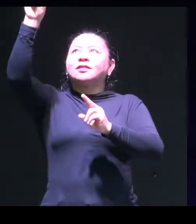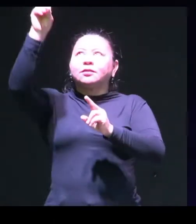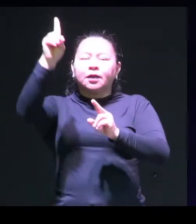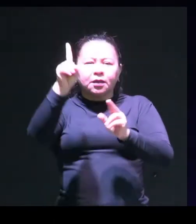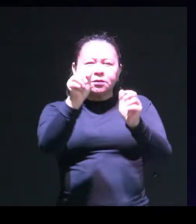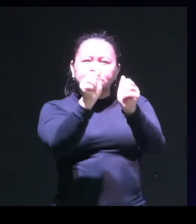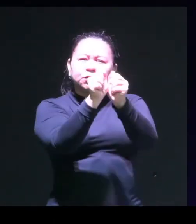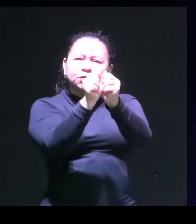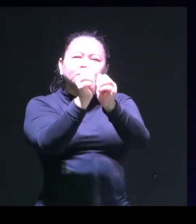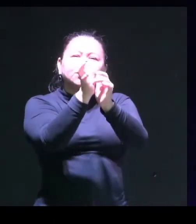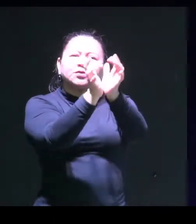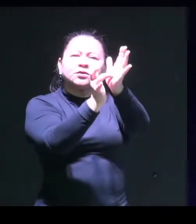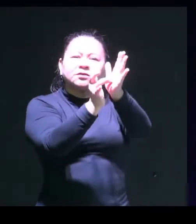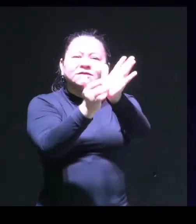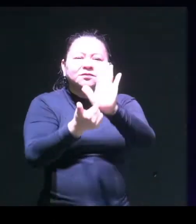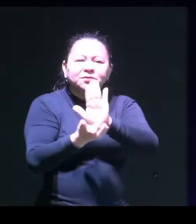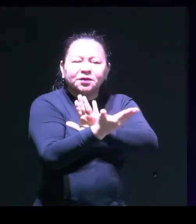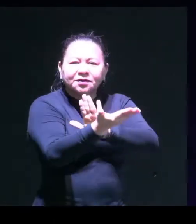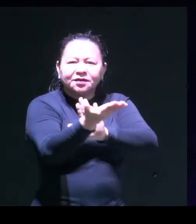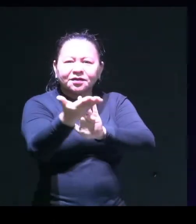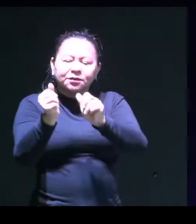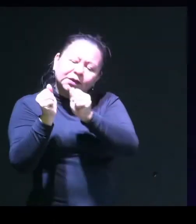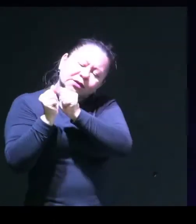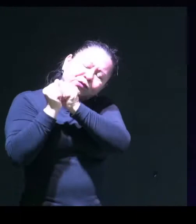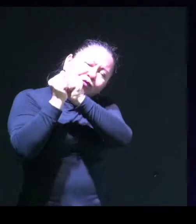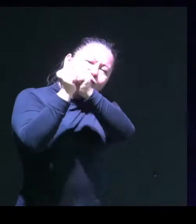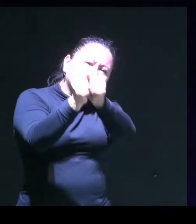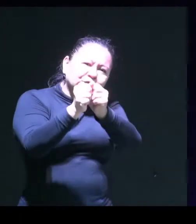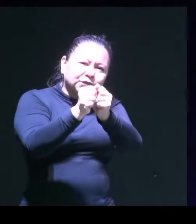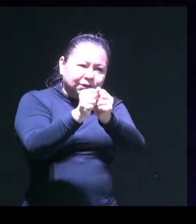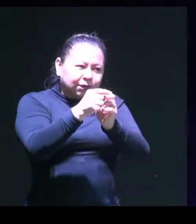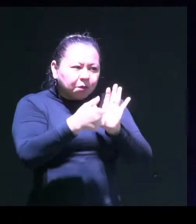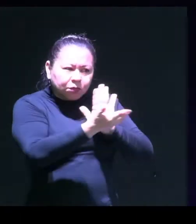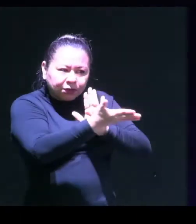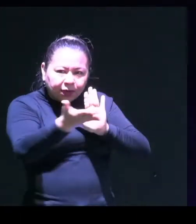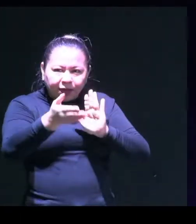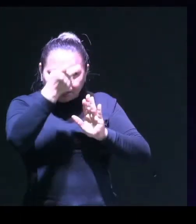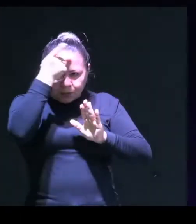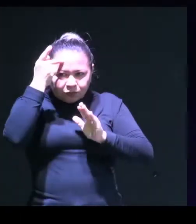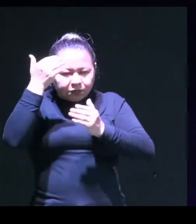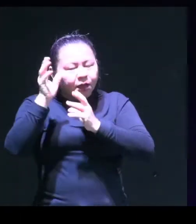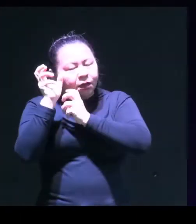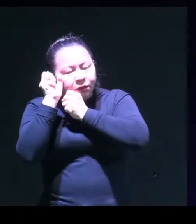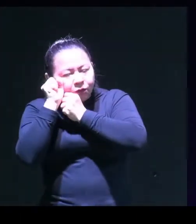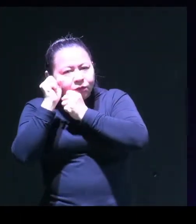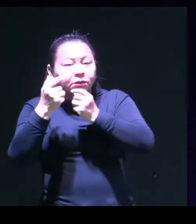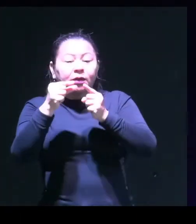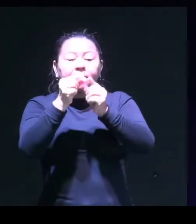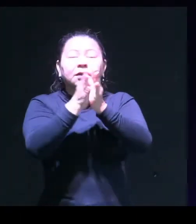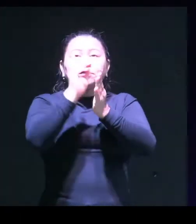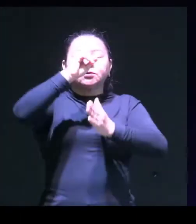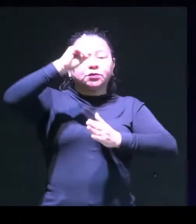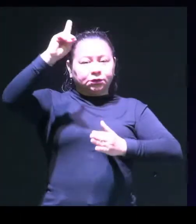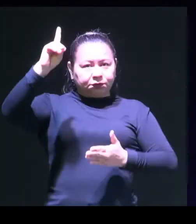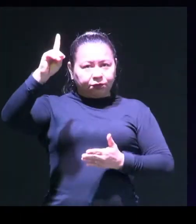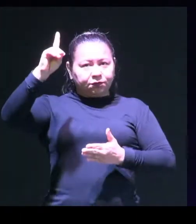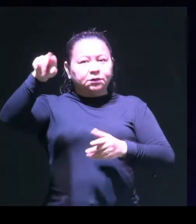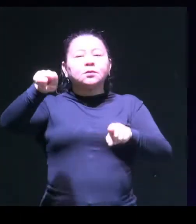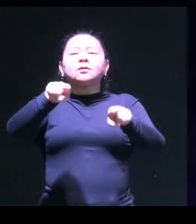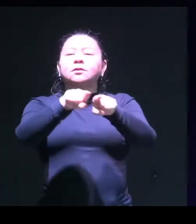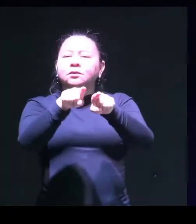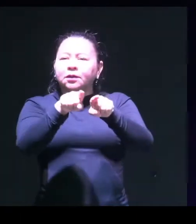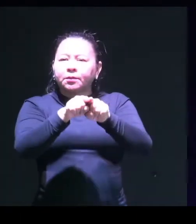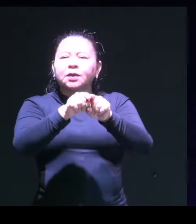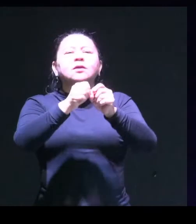mediante Jesus, trará na companhia dele os que dormem. E pela palavra do Senhor, ainda